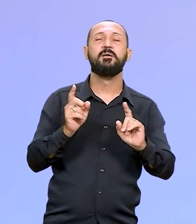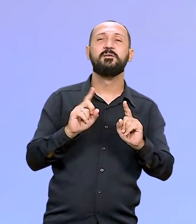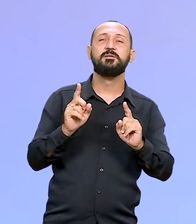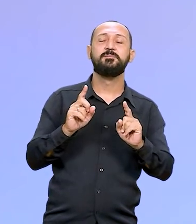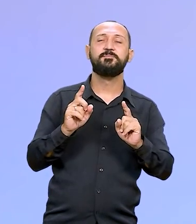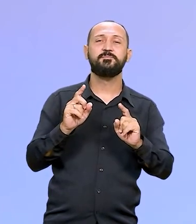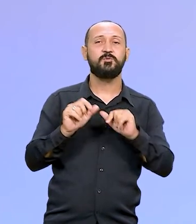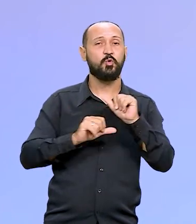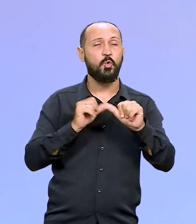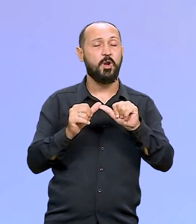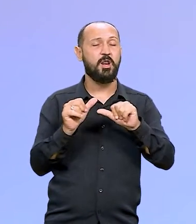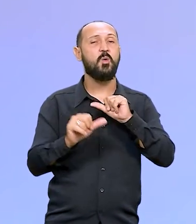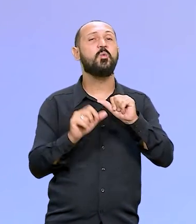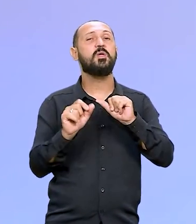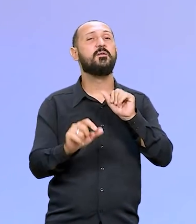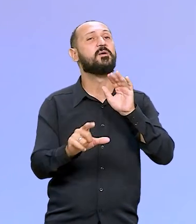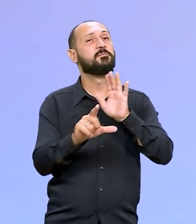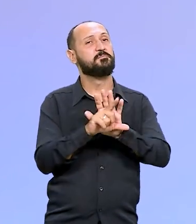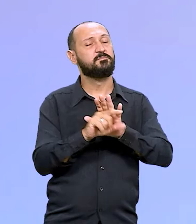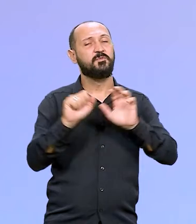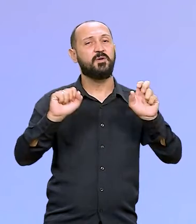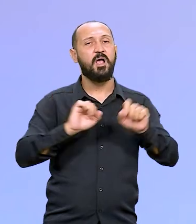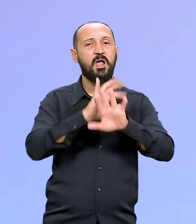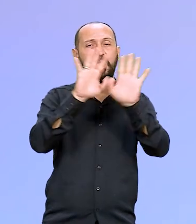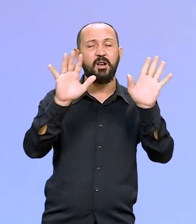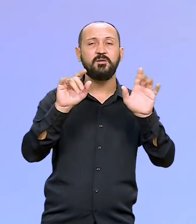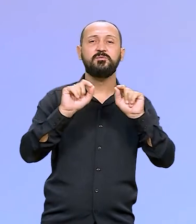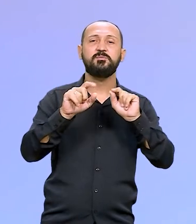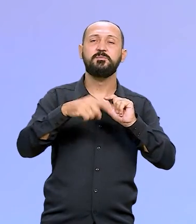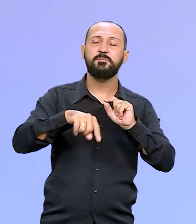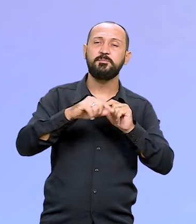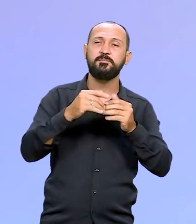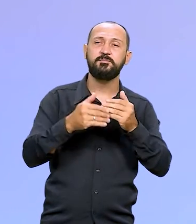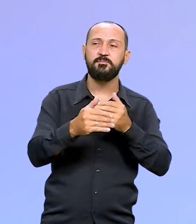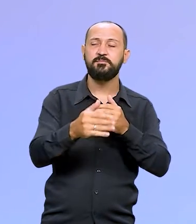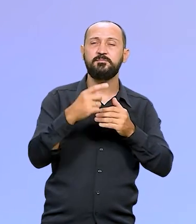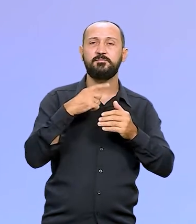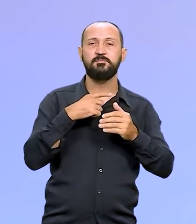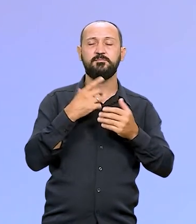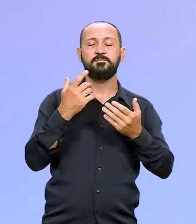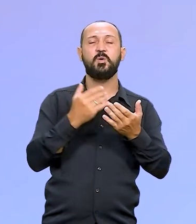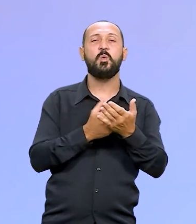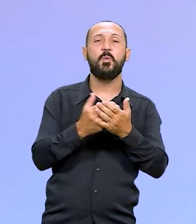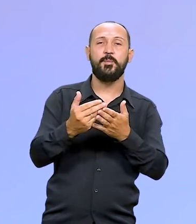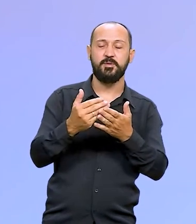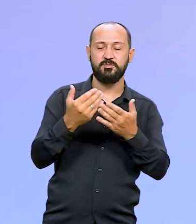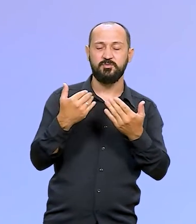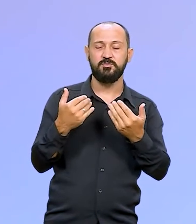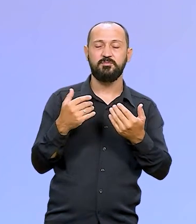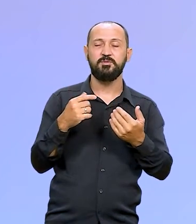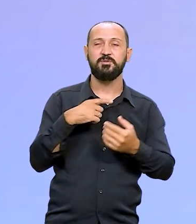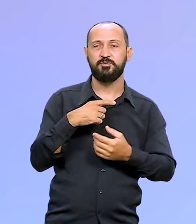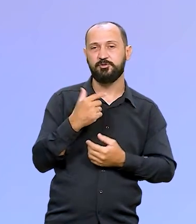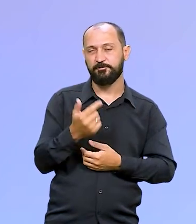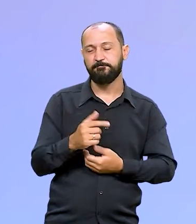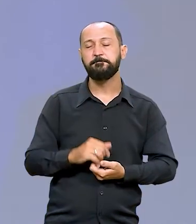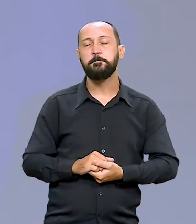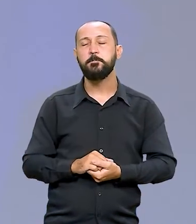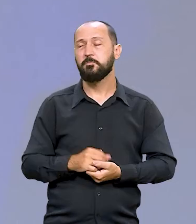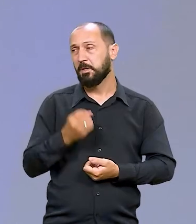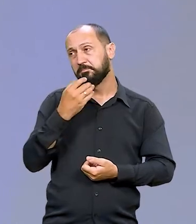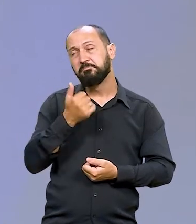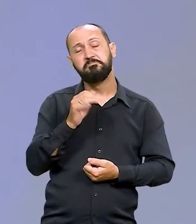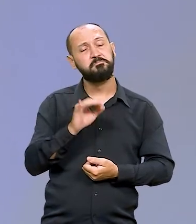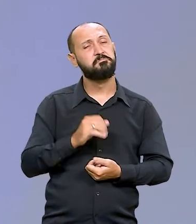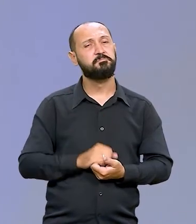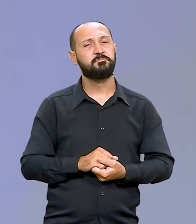para talvez tornar legal e dar uma transparência para esse player do mercado que já existia, digamos assim.